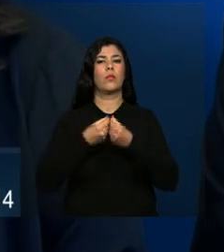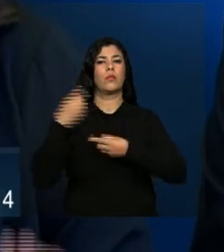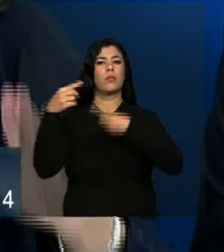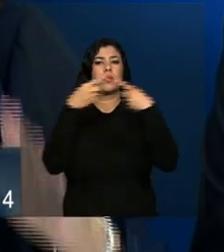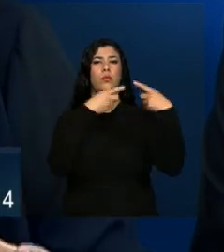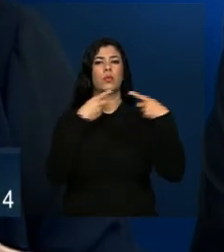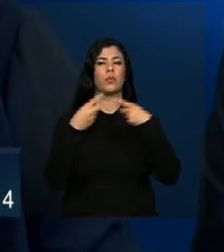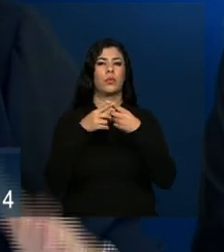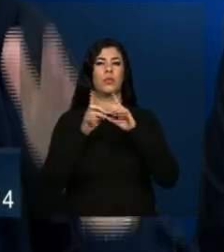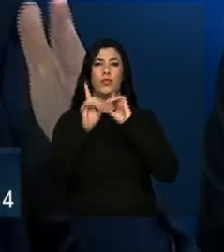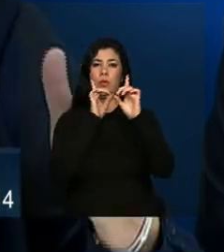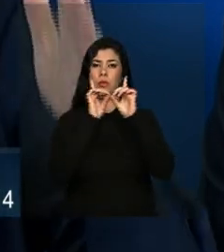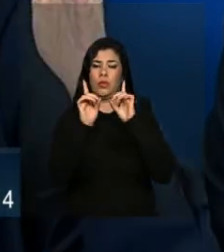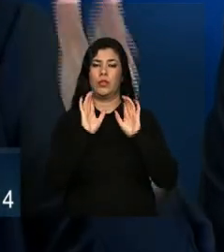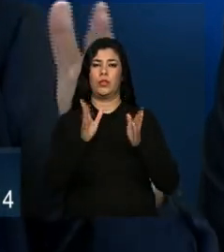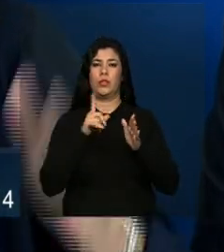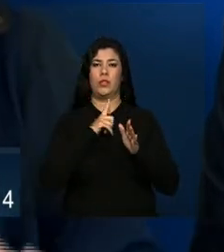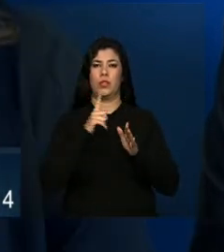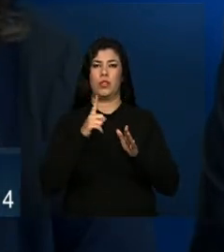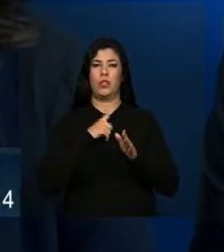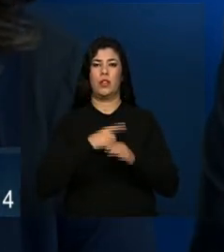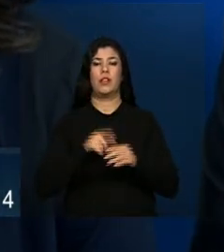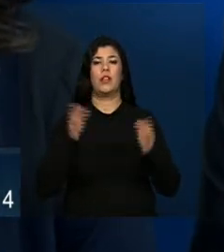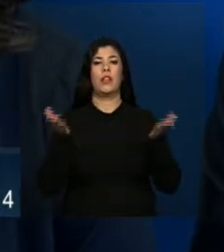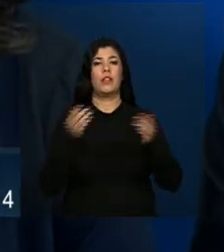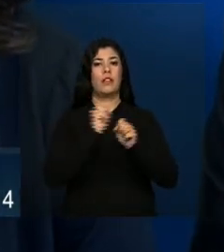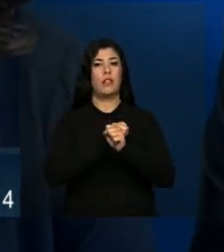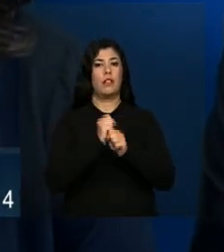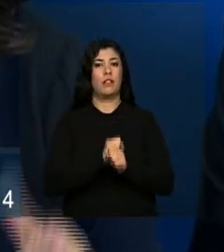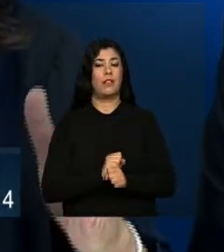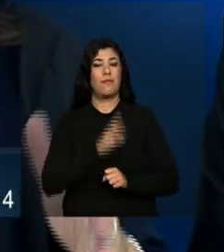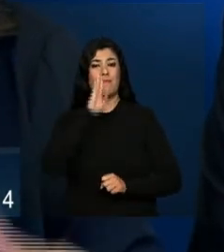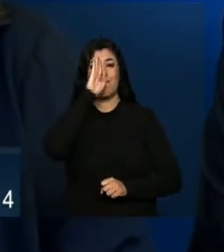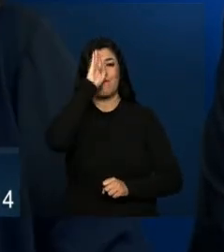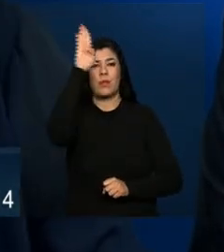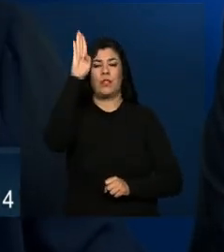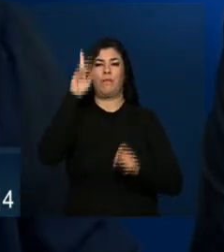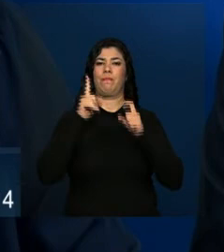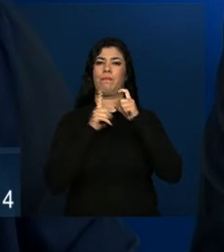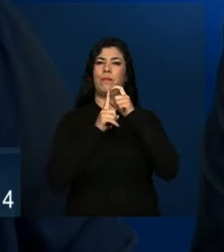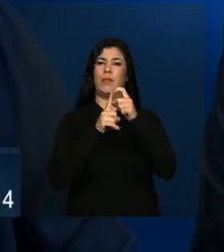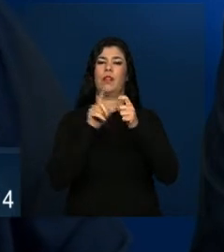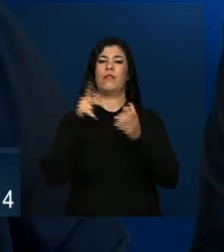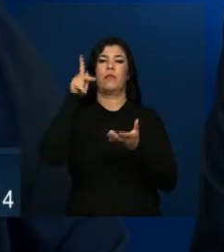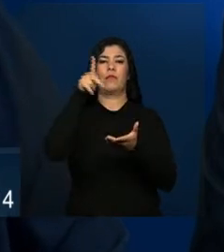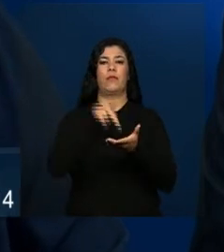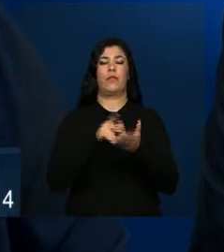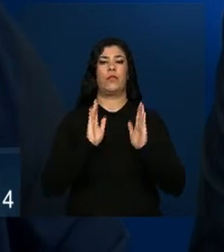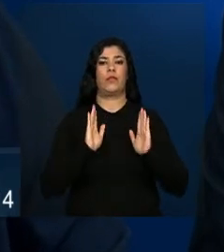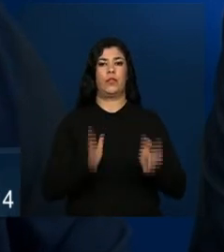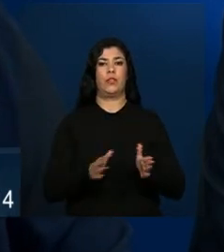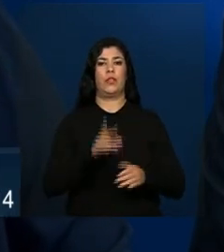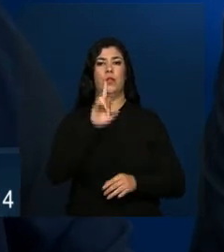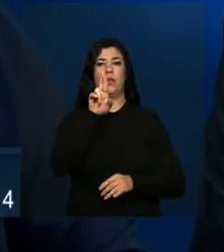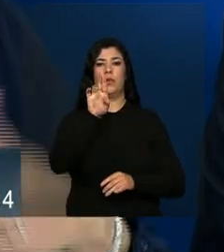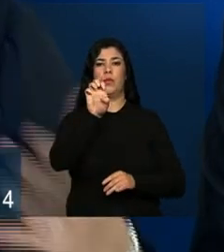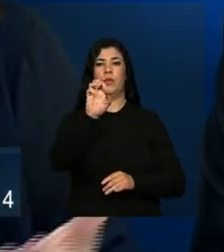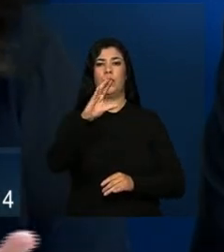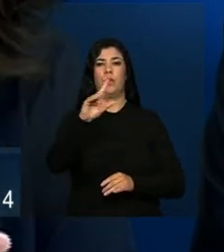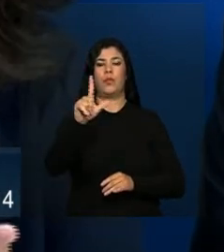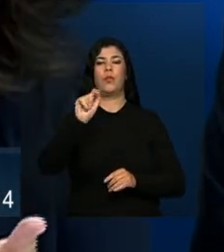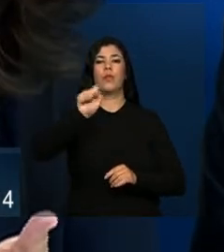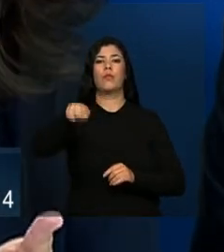Recall esse ano essa é a nossa palavra de ordem a a efetividade do Recall